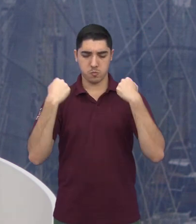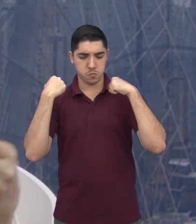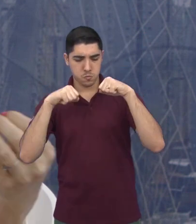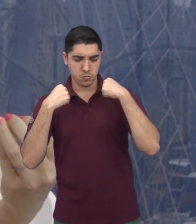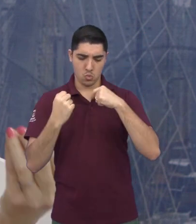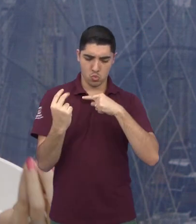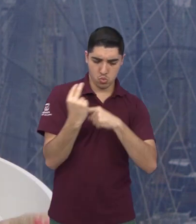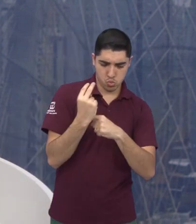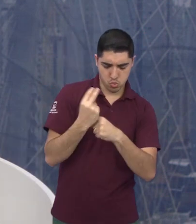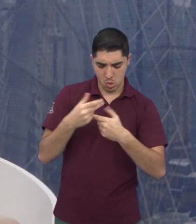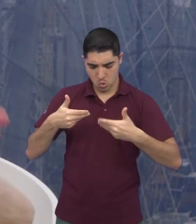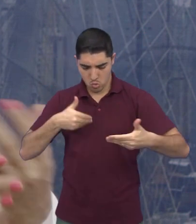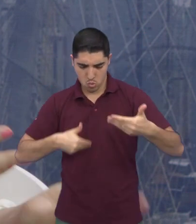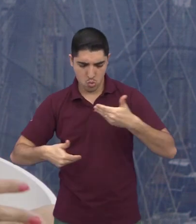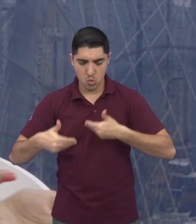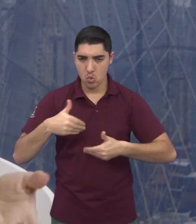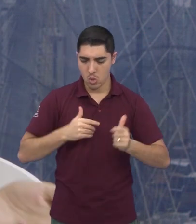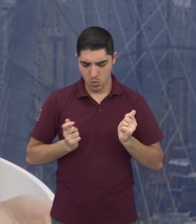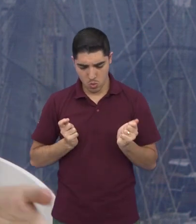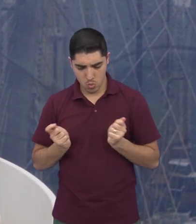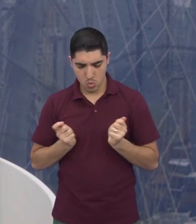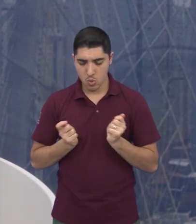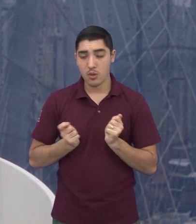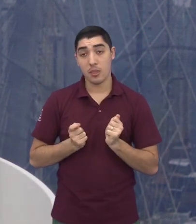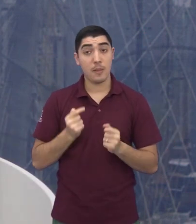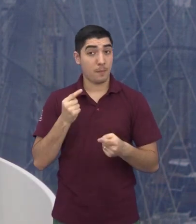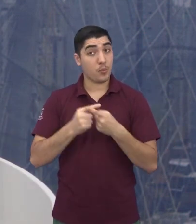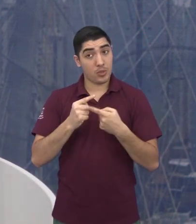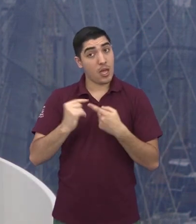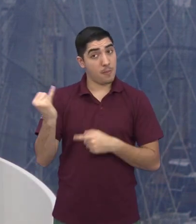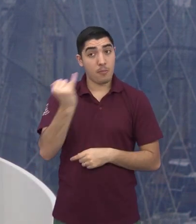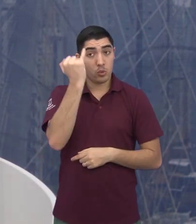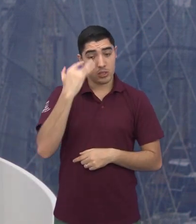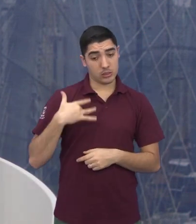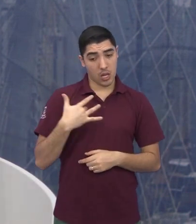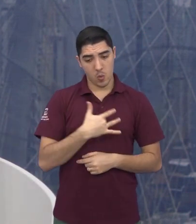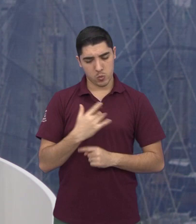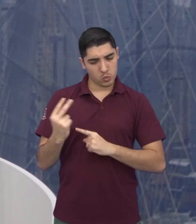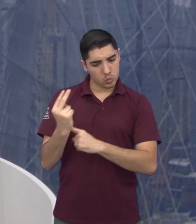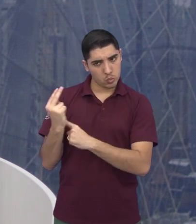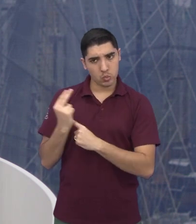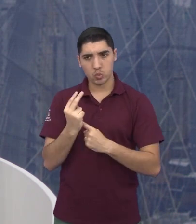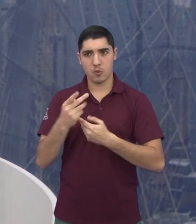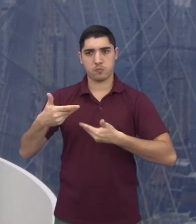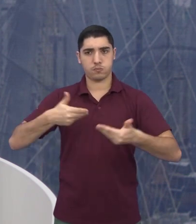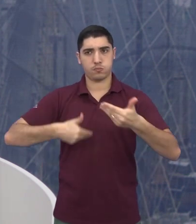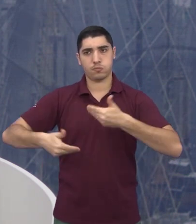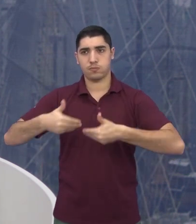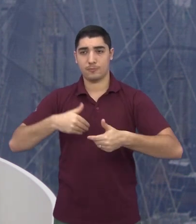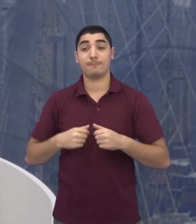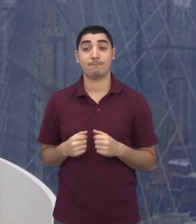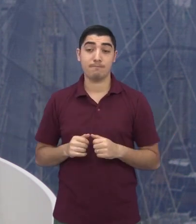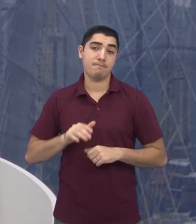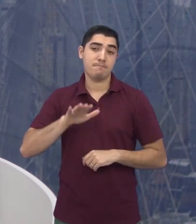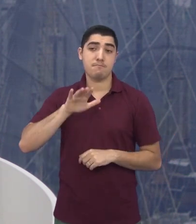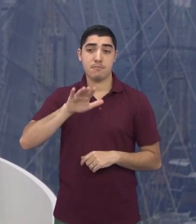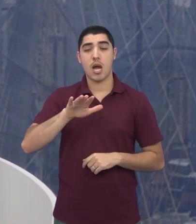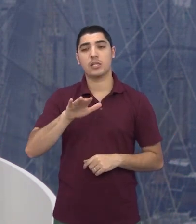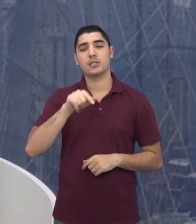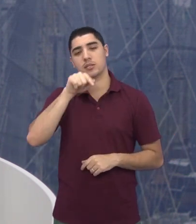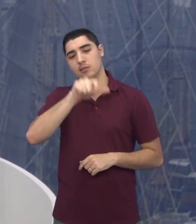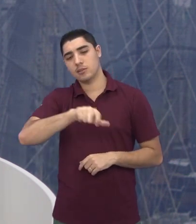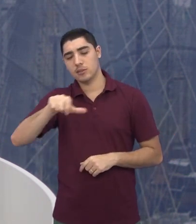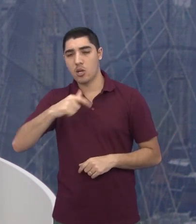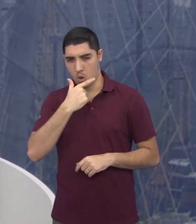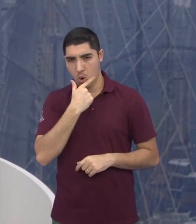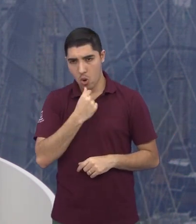e também considerar a importância do cuidado com a saúde e o cuidado físico, né? Mas os homens mais